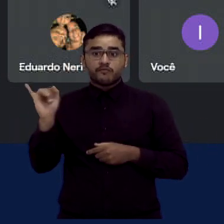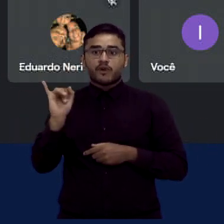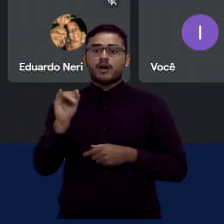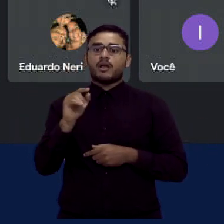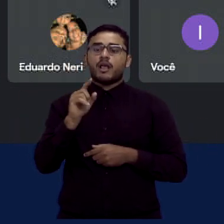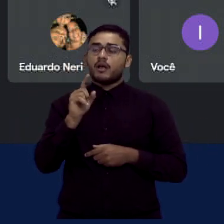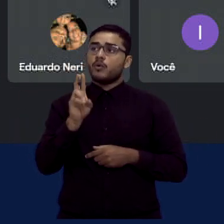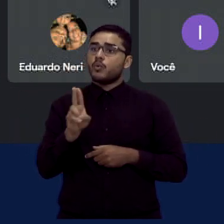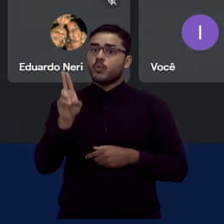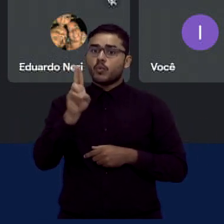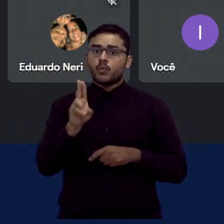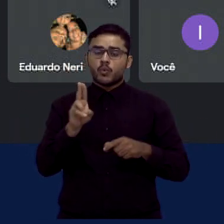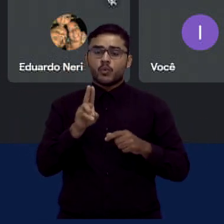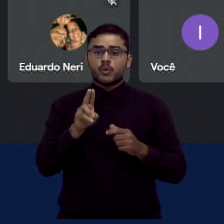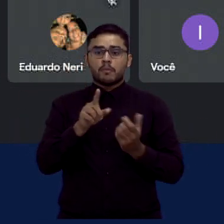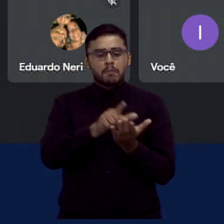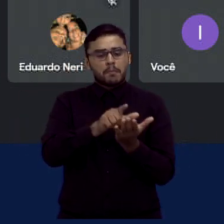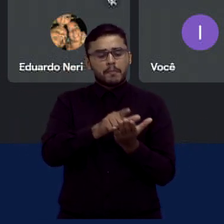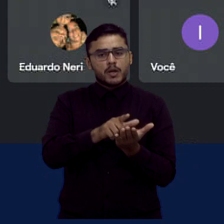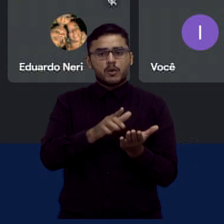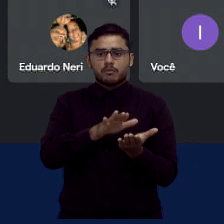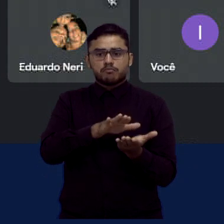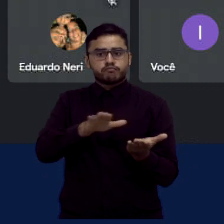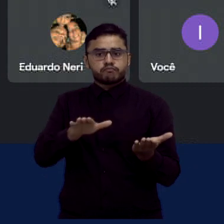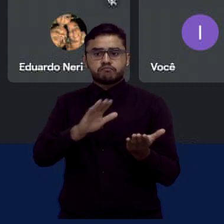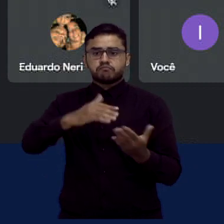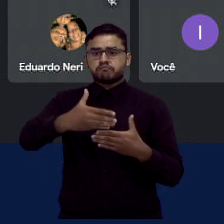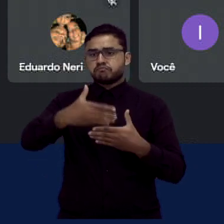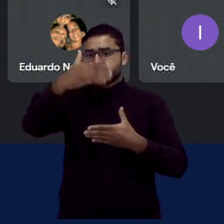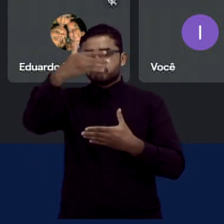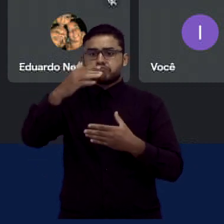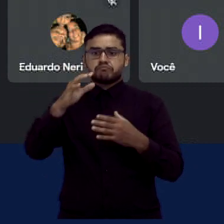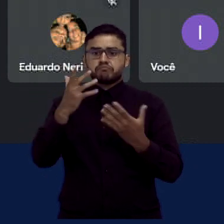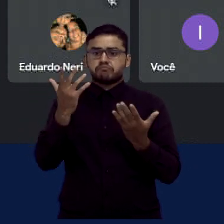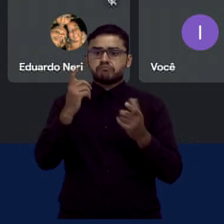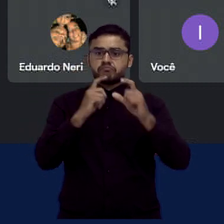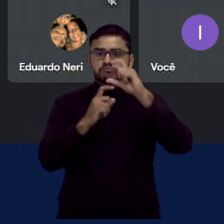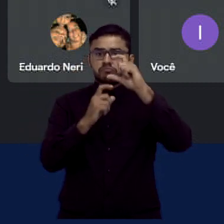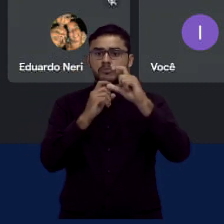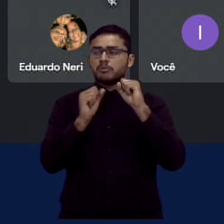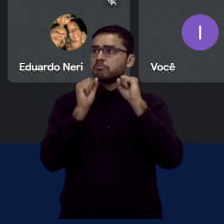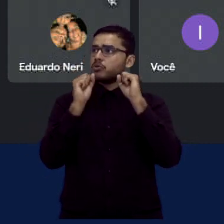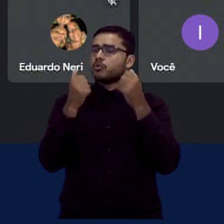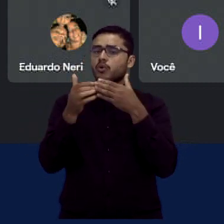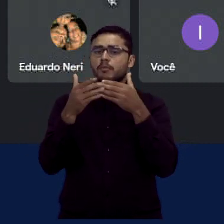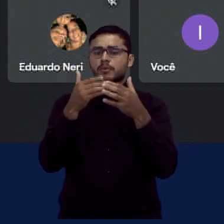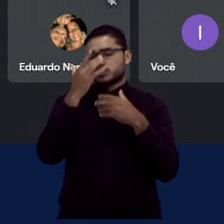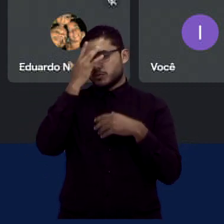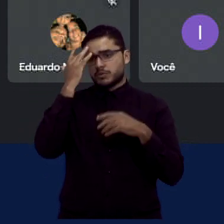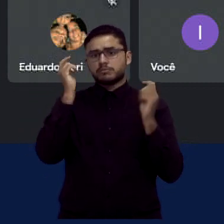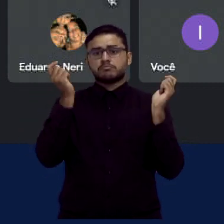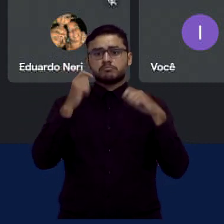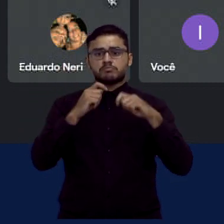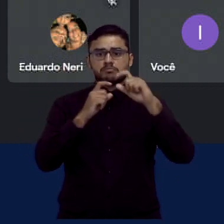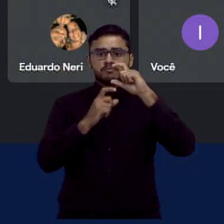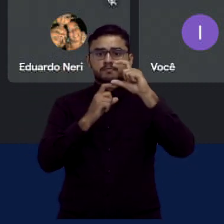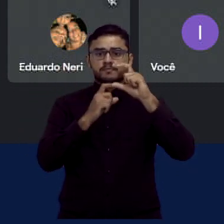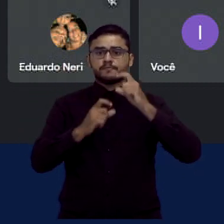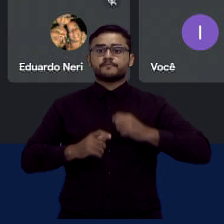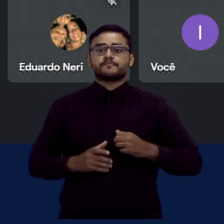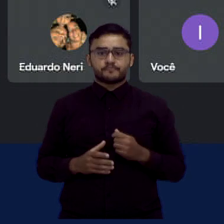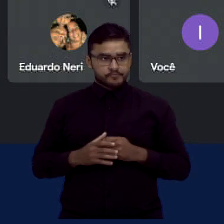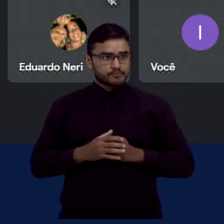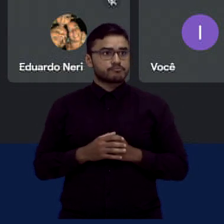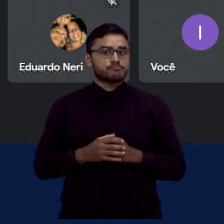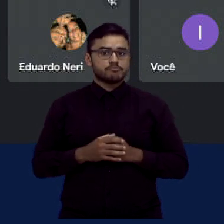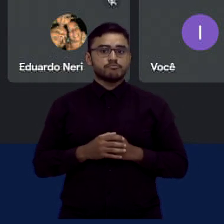superfície. Qualquer um pode fazer quadrinho. Não há nada que me tire essa ideia ainda. Sabe? E é possível